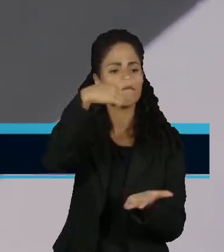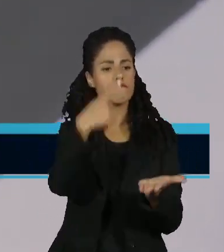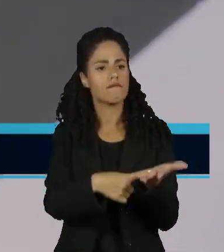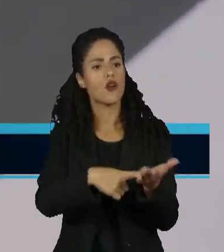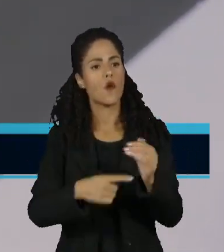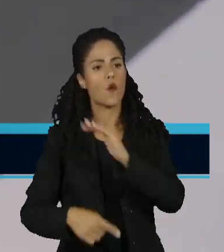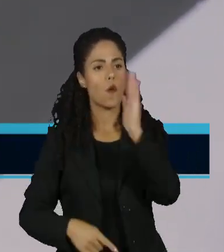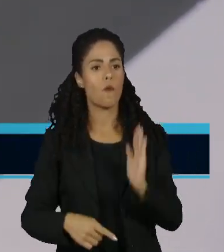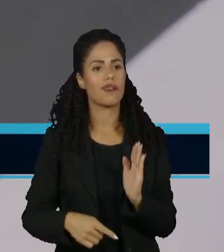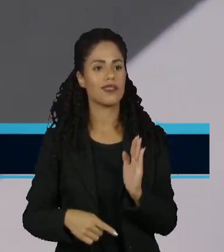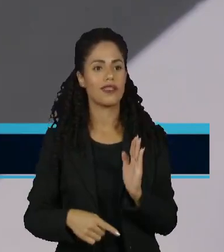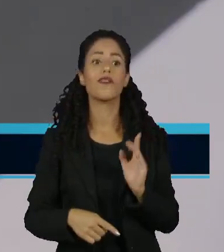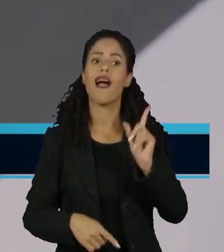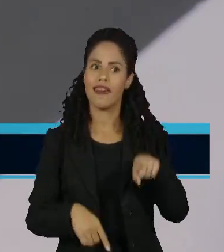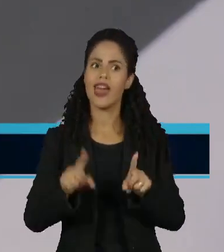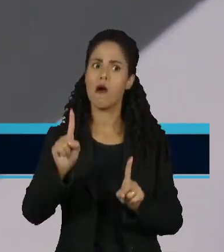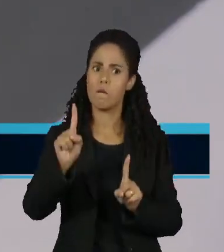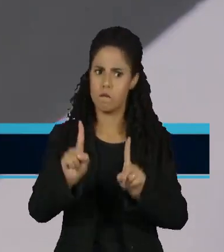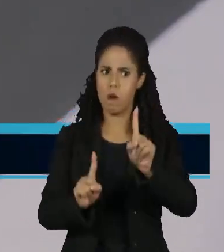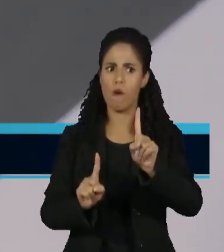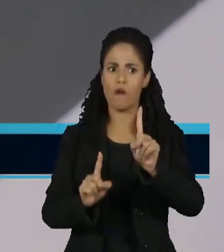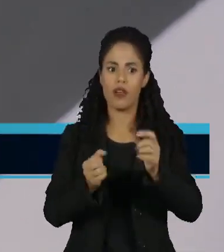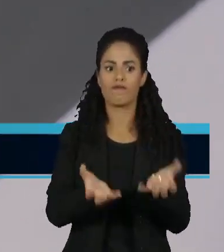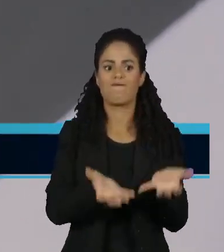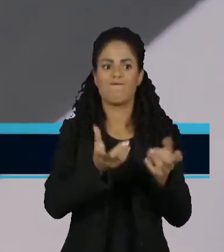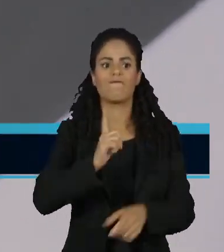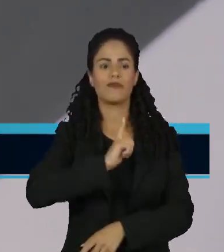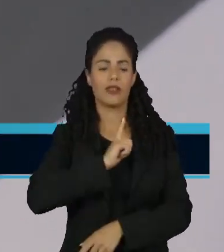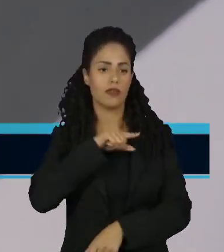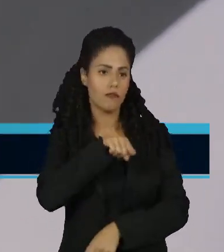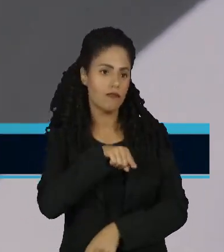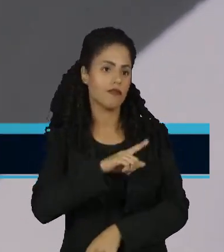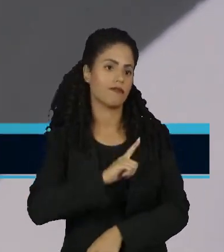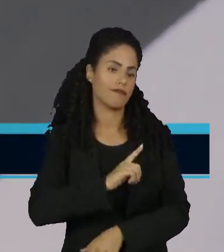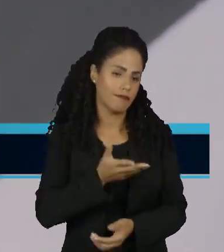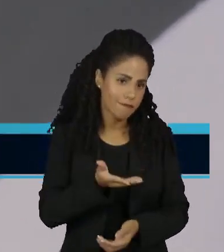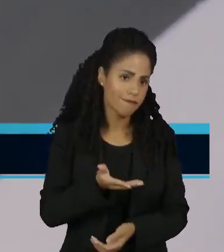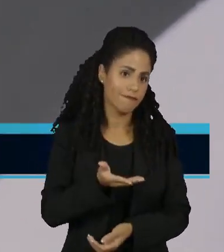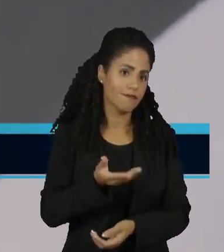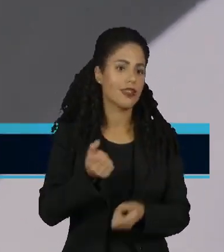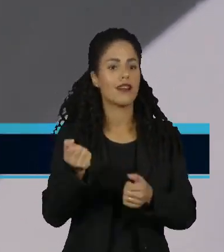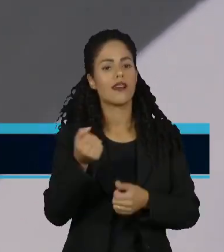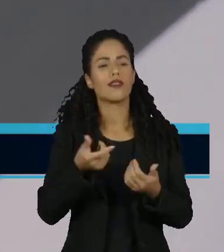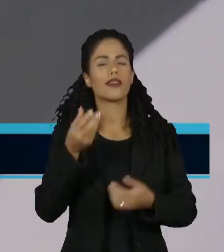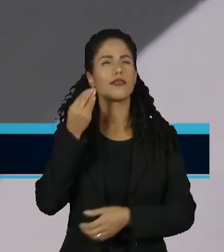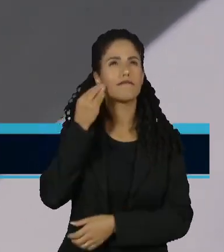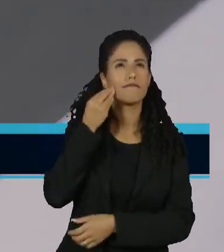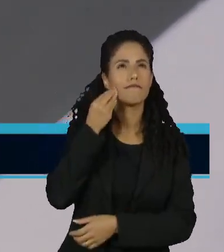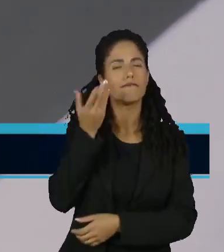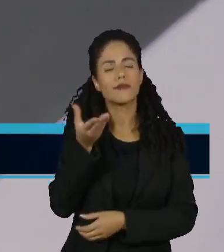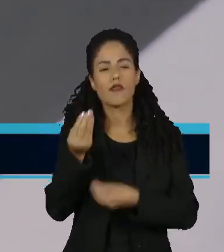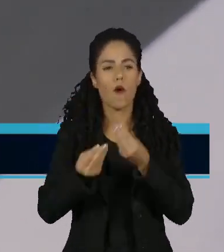com concorrentes muito mais poderosos em termos de agronegócio do que o mercado interno francês.